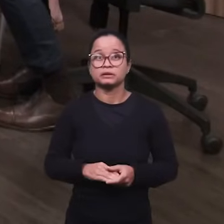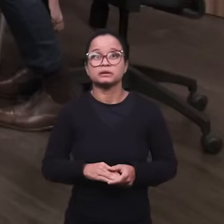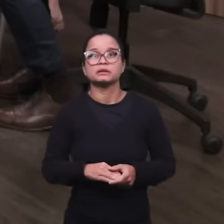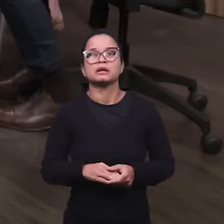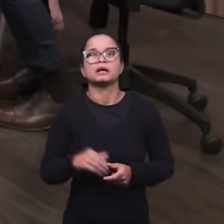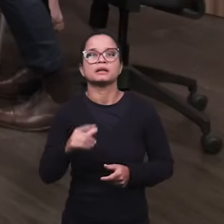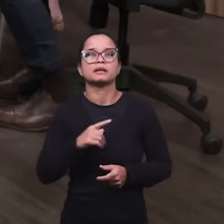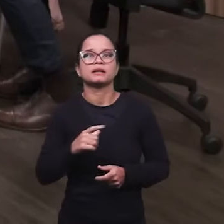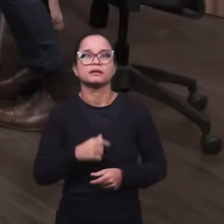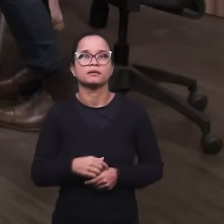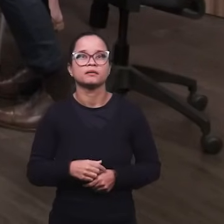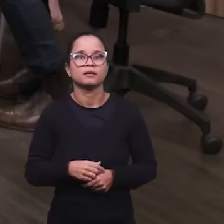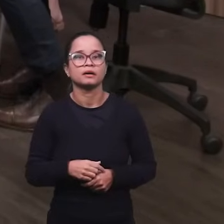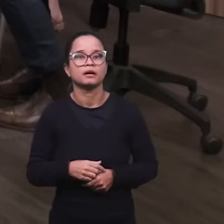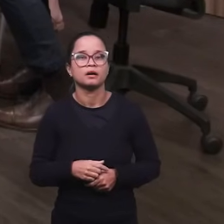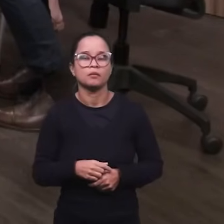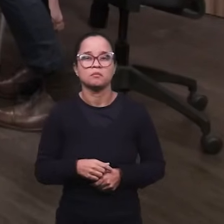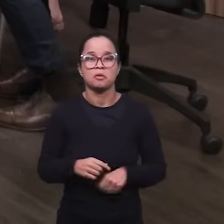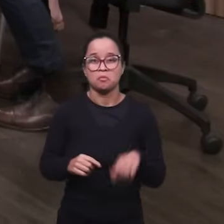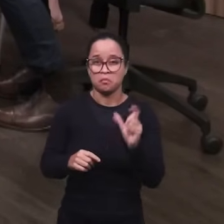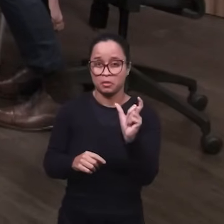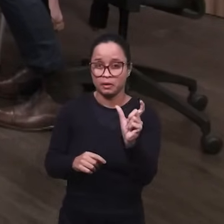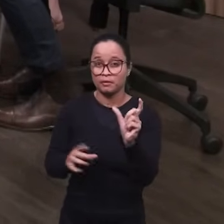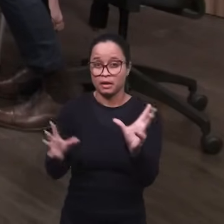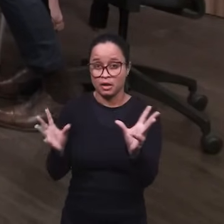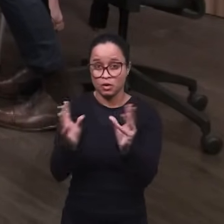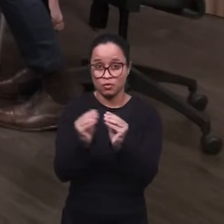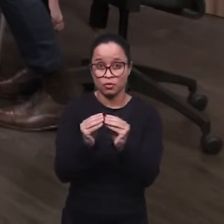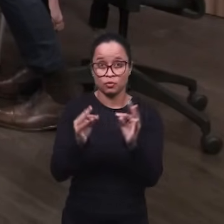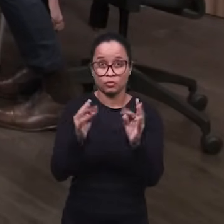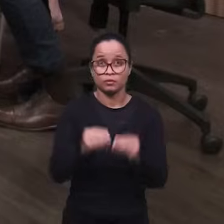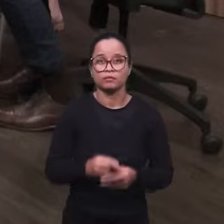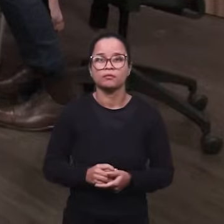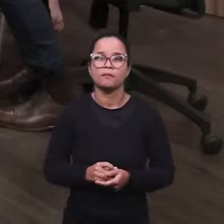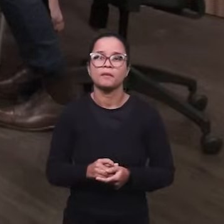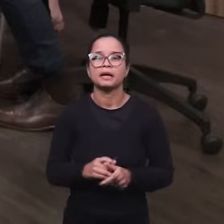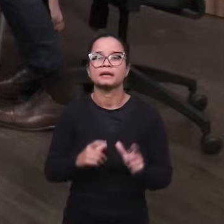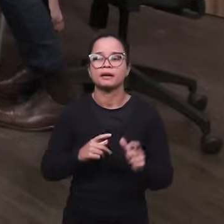uma palavra que resuma tudo isso que foi trazido aqui, é